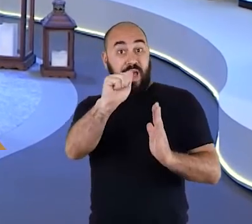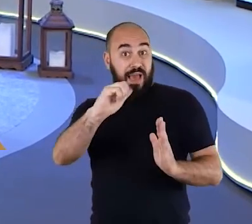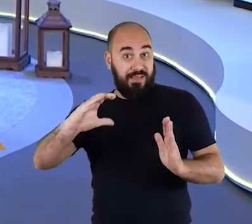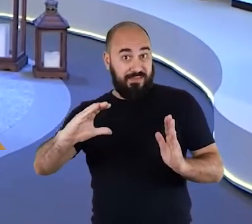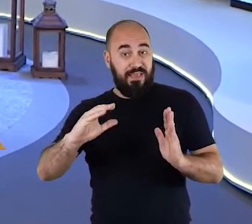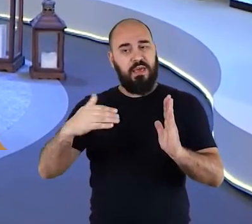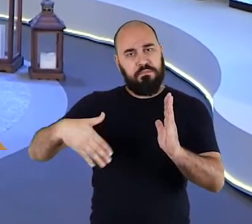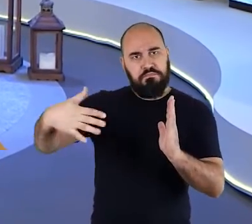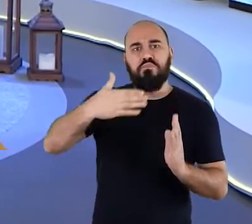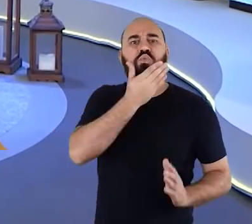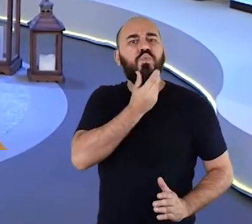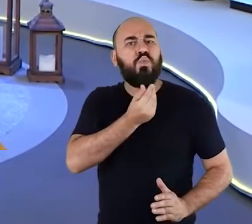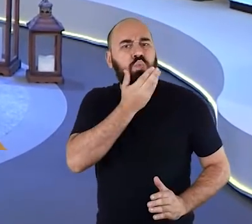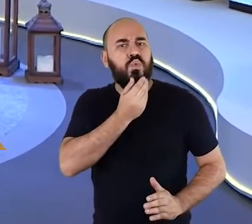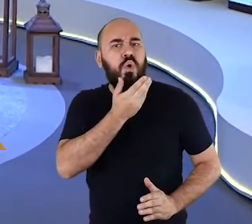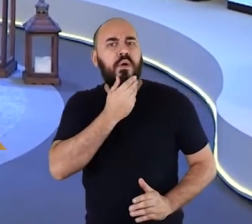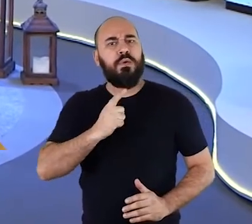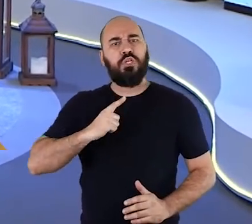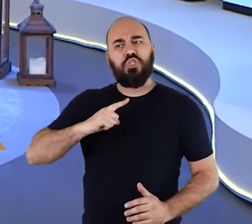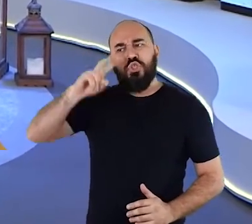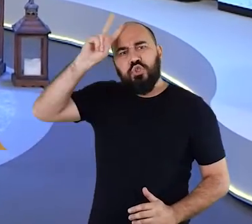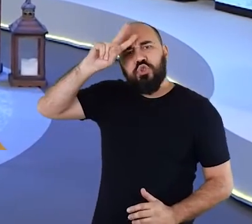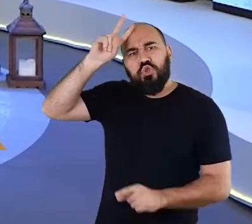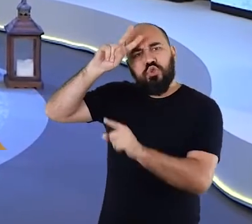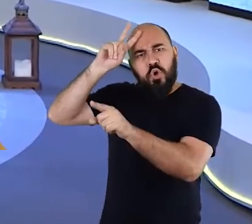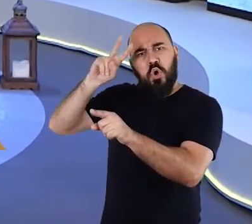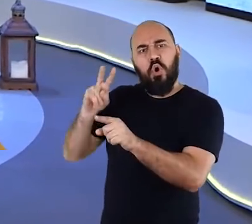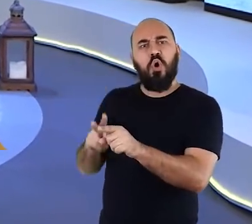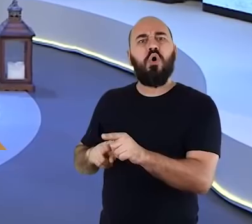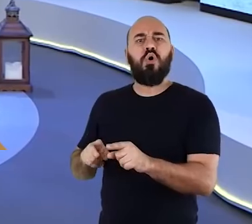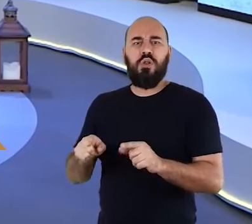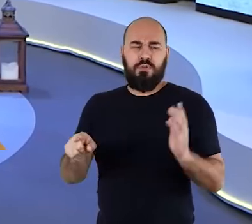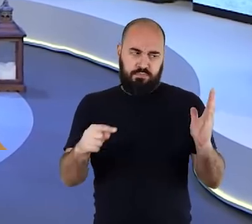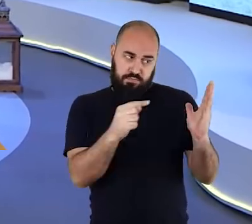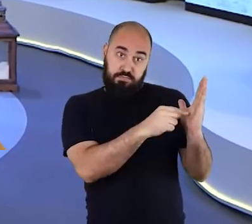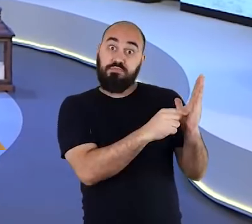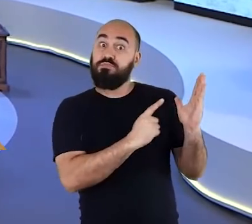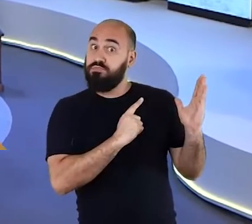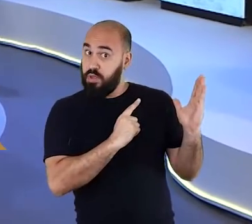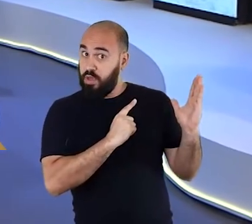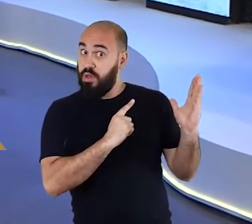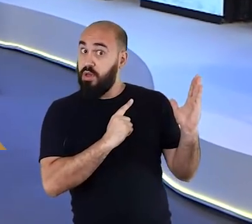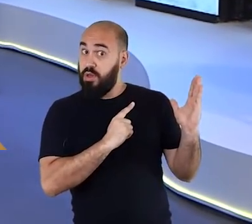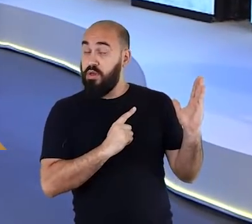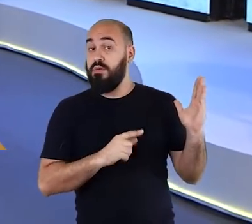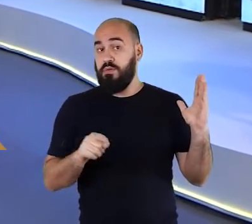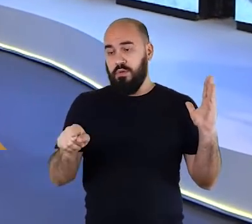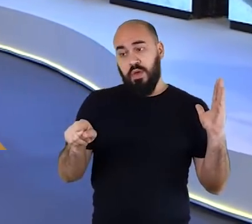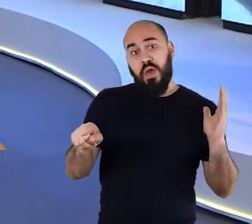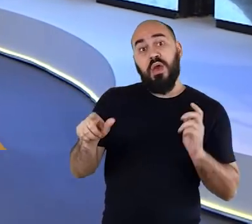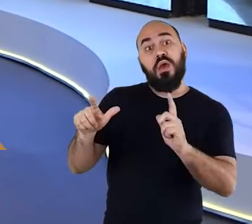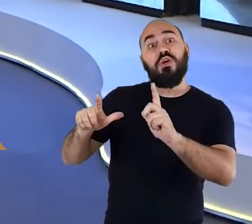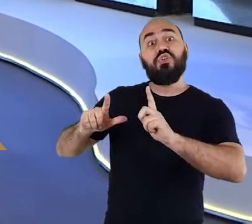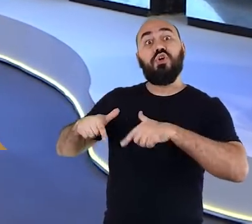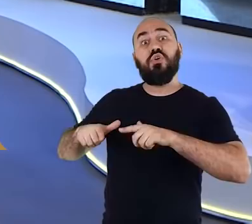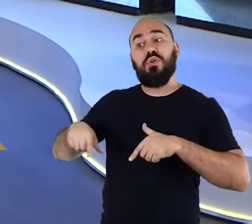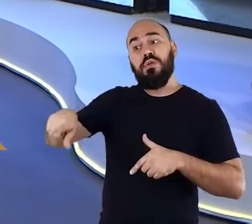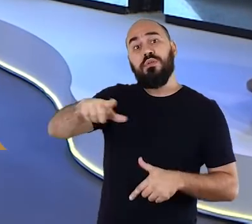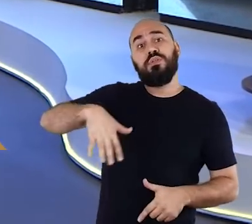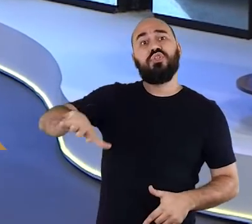se renderia ou não aos babilônios. Essa história também está na Bíblia. A cidade de Jerusalém estava cheia de